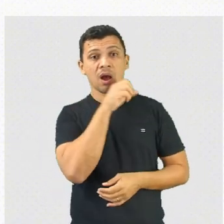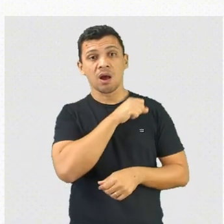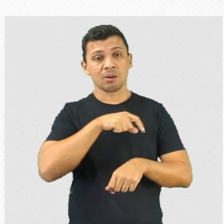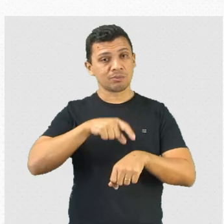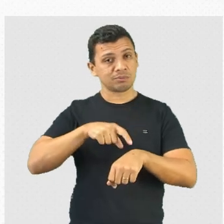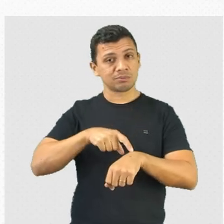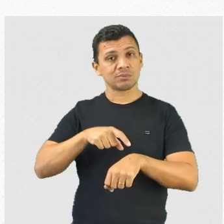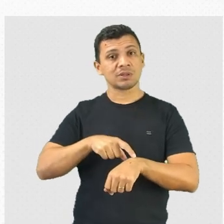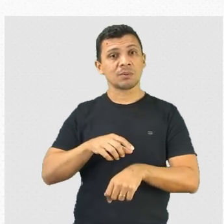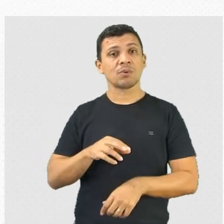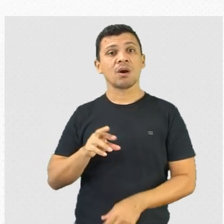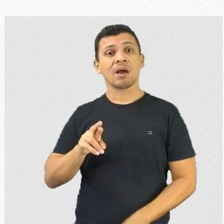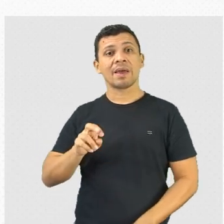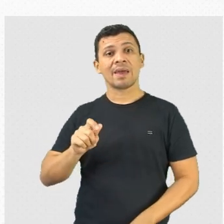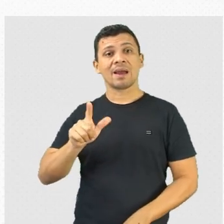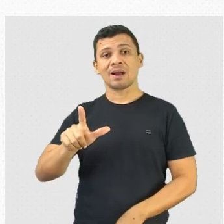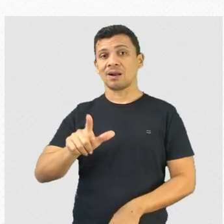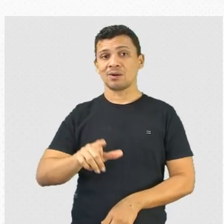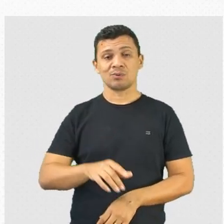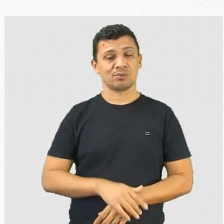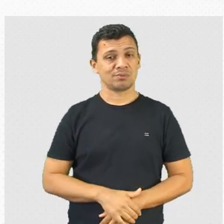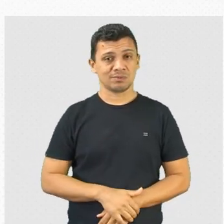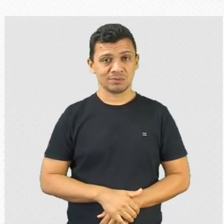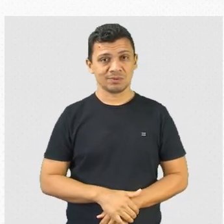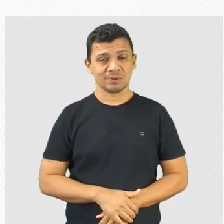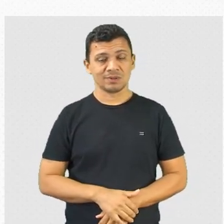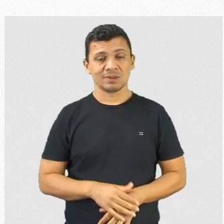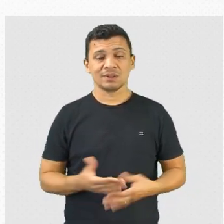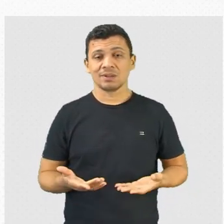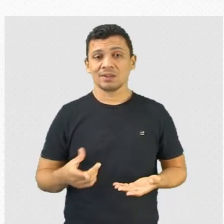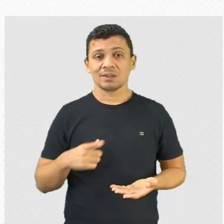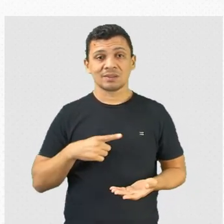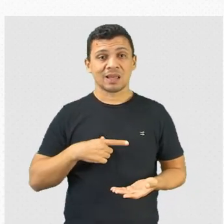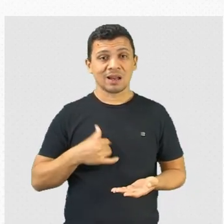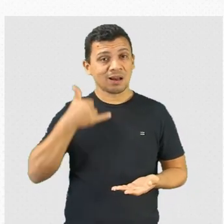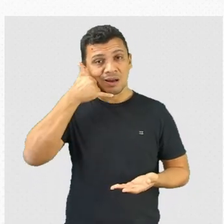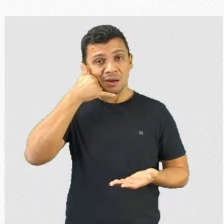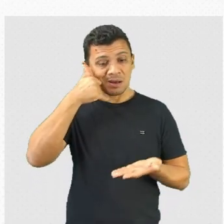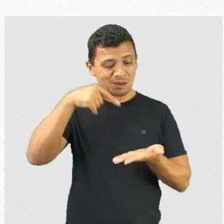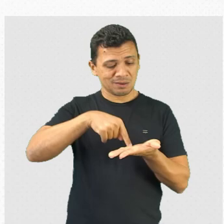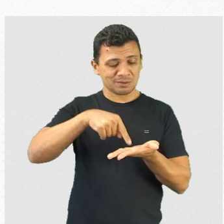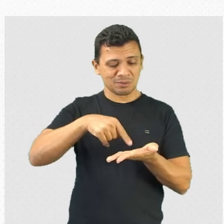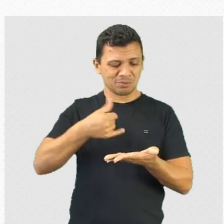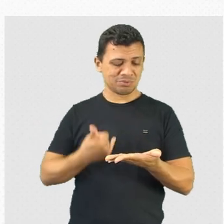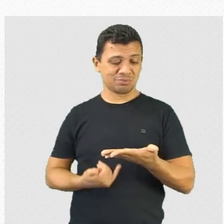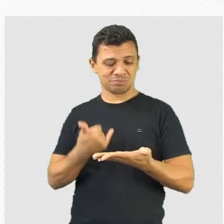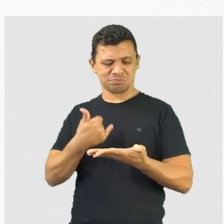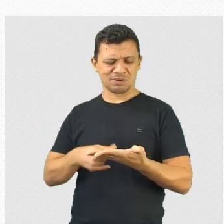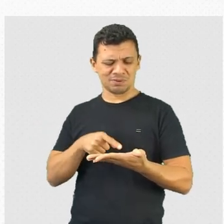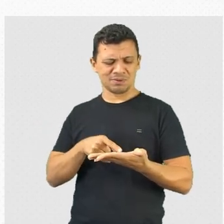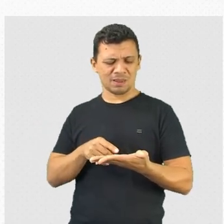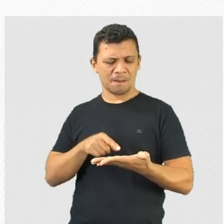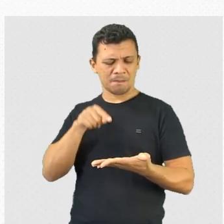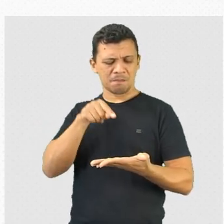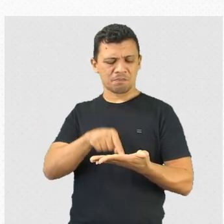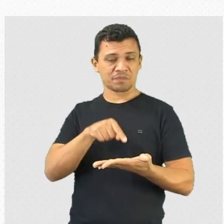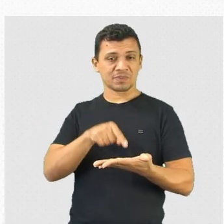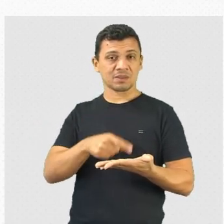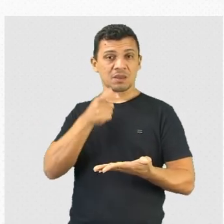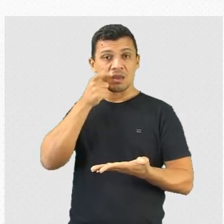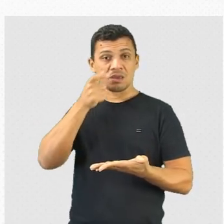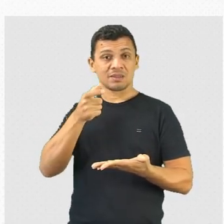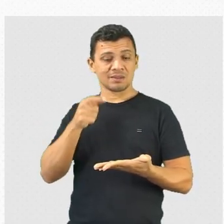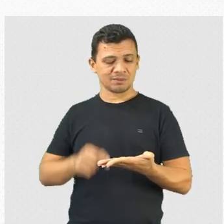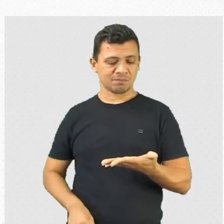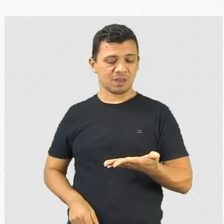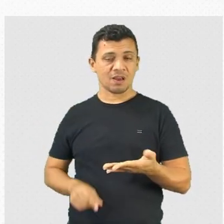né? Toda hora, a todo momento e tudo, e tá ali na tua mão, né? Basta ali você ter um interesse em alguma